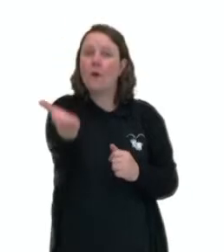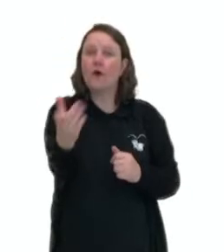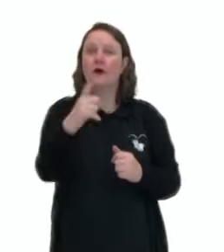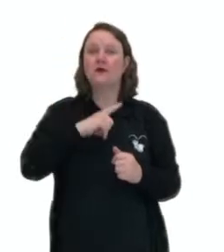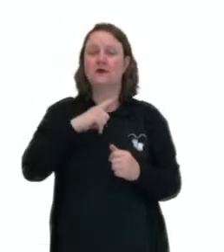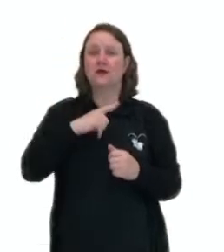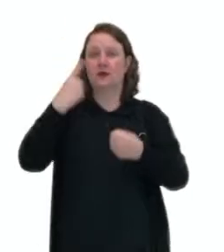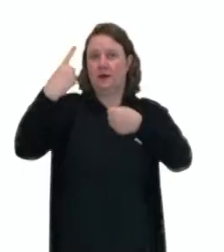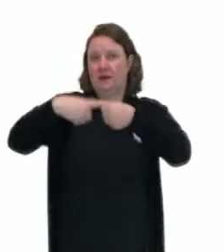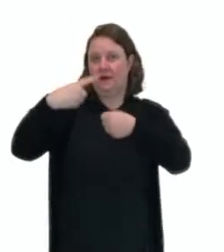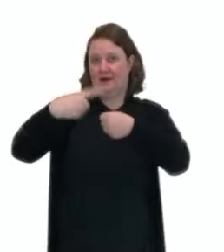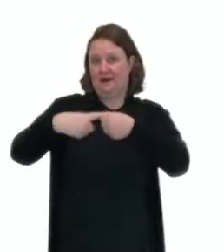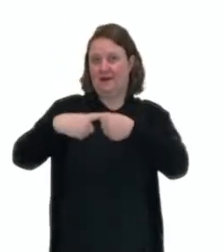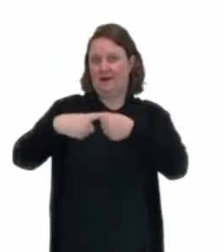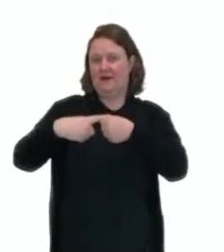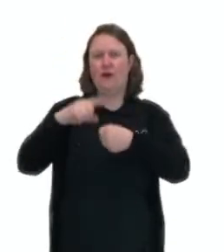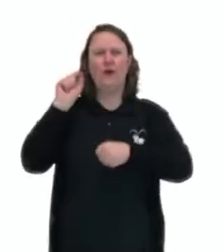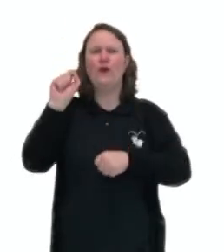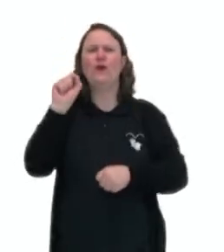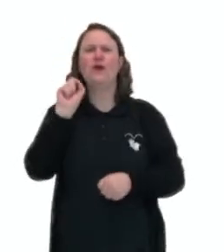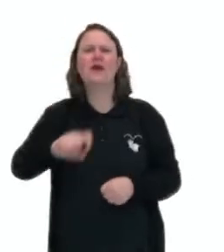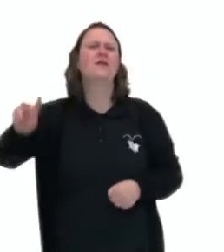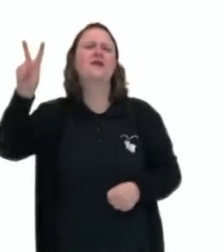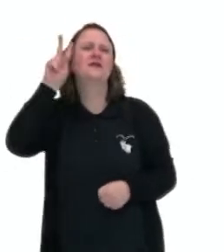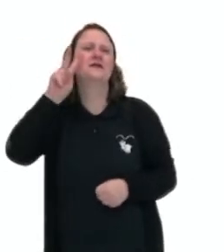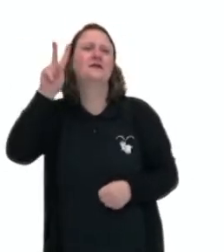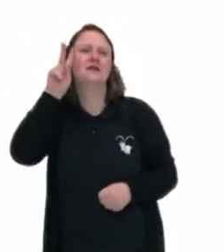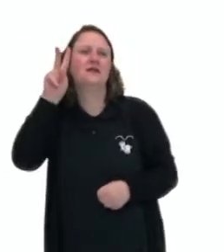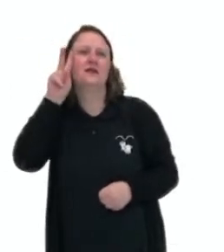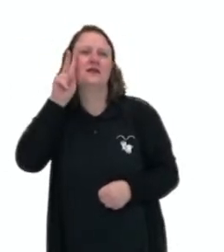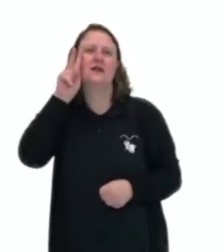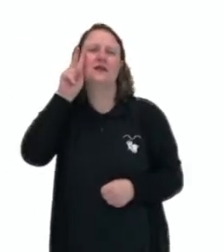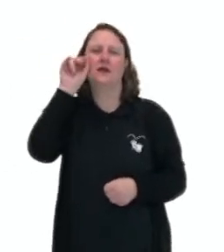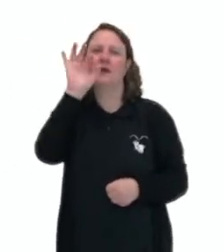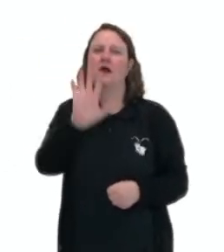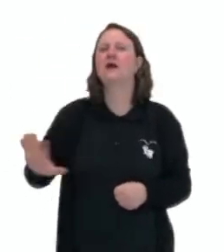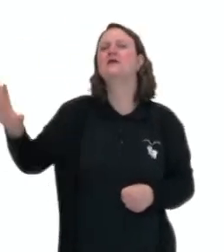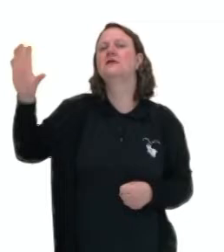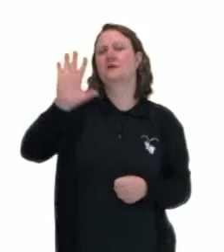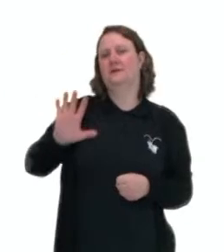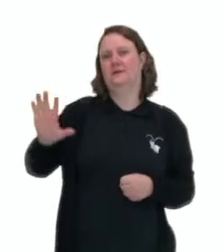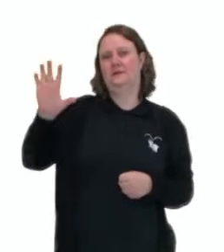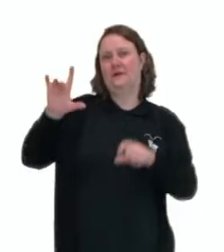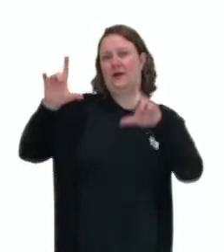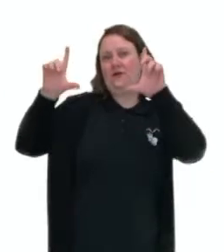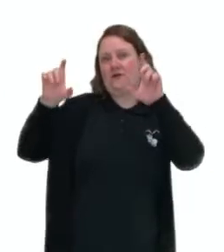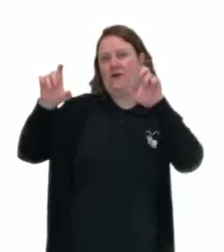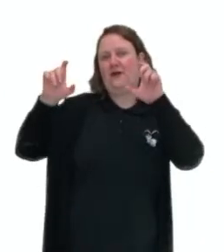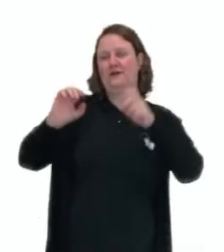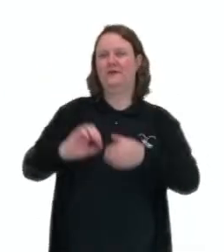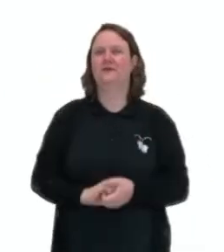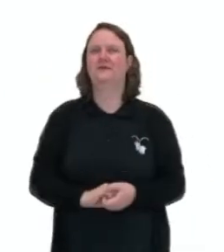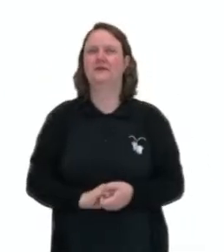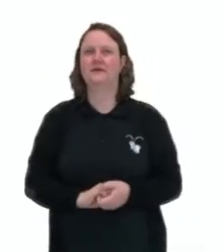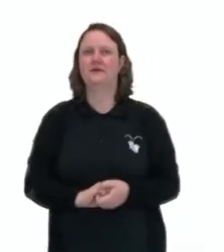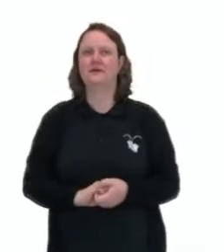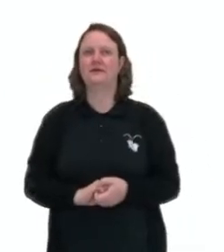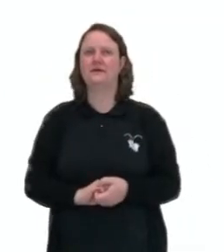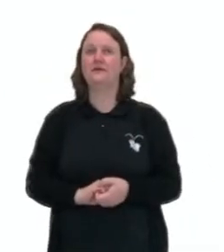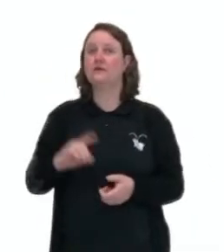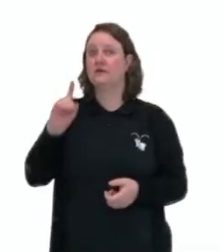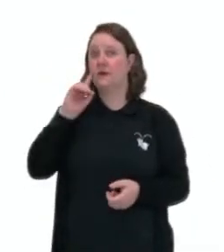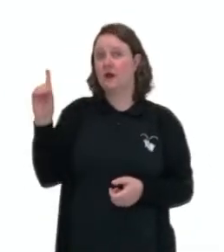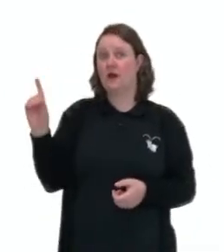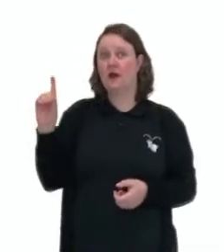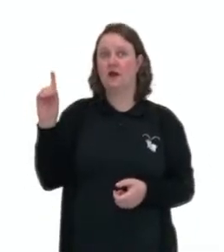O que te faz lembrar esta imensa esse